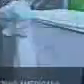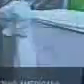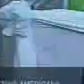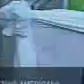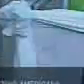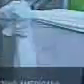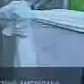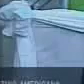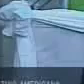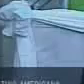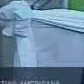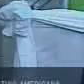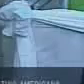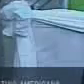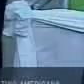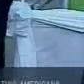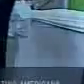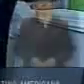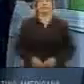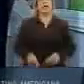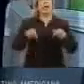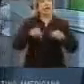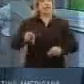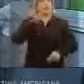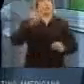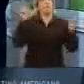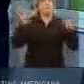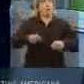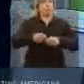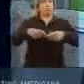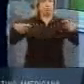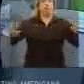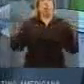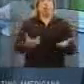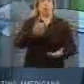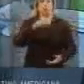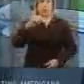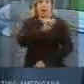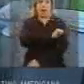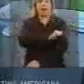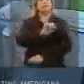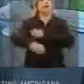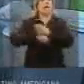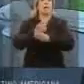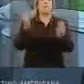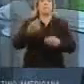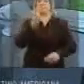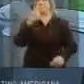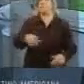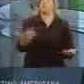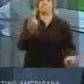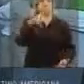E essa universidade, ela pode ir crescendo. Hoje são 200 alunos, o ano que vem pode ser mais